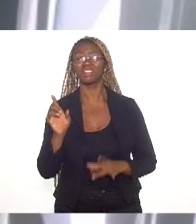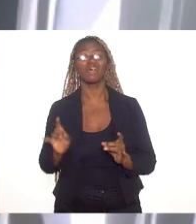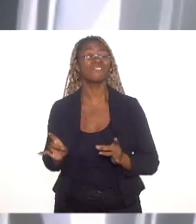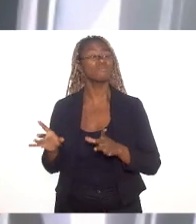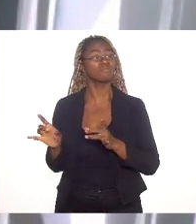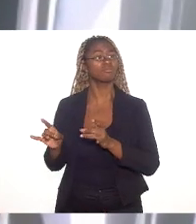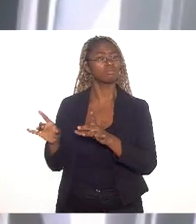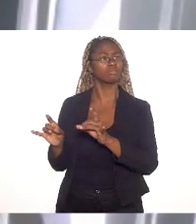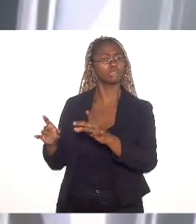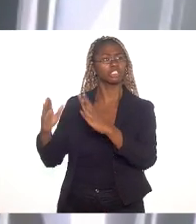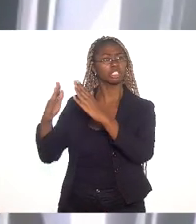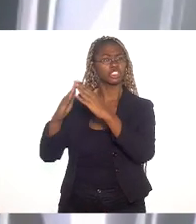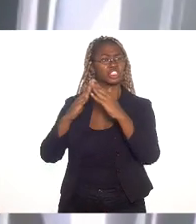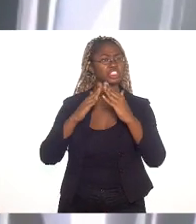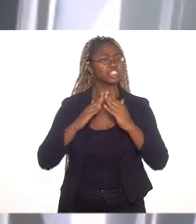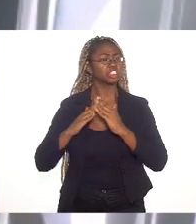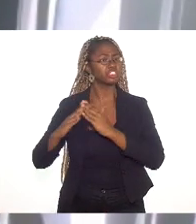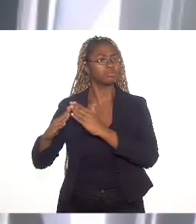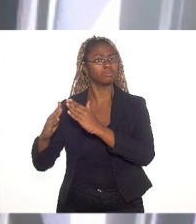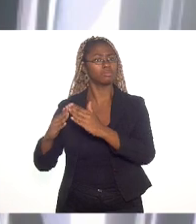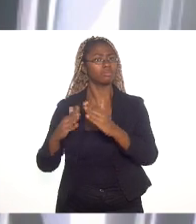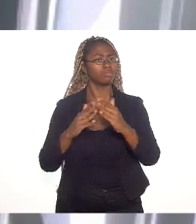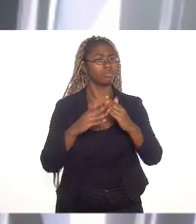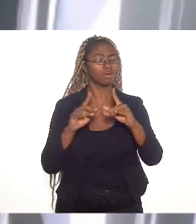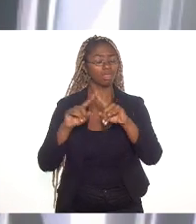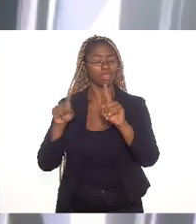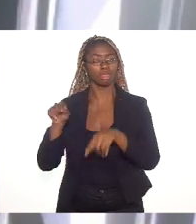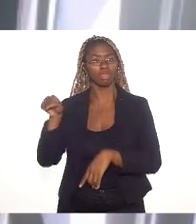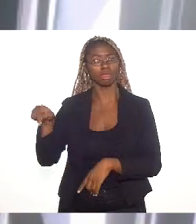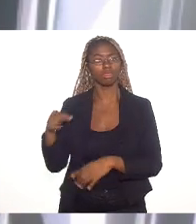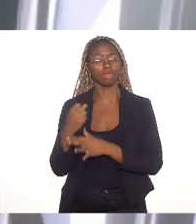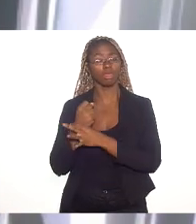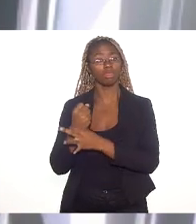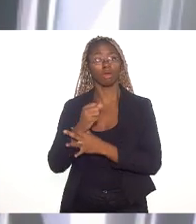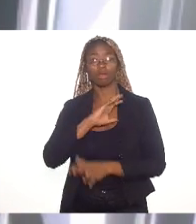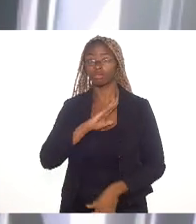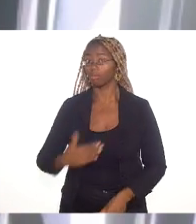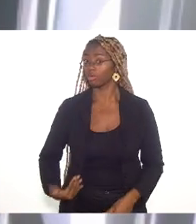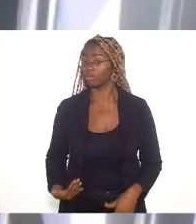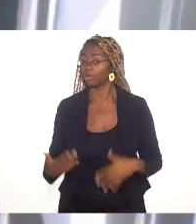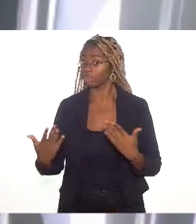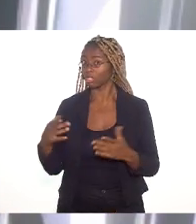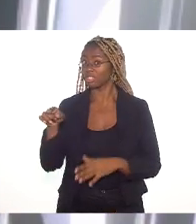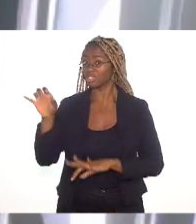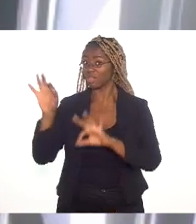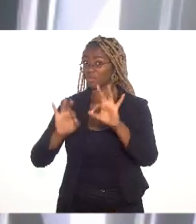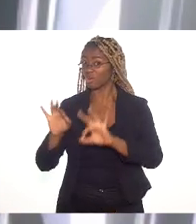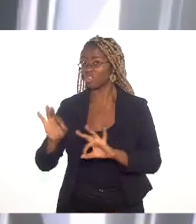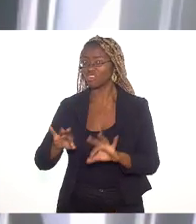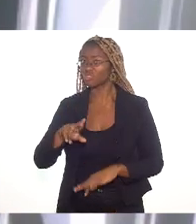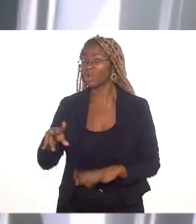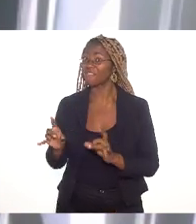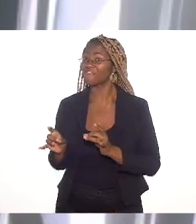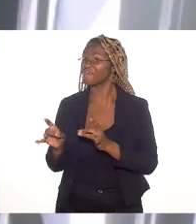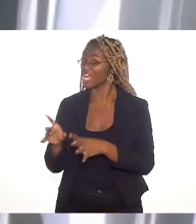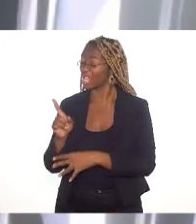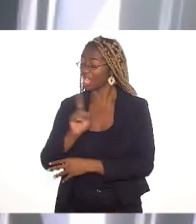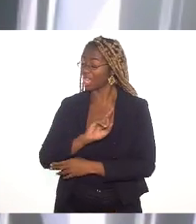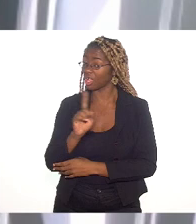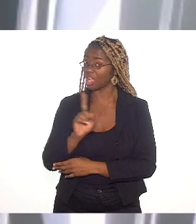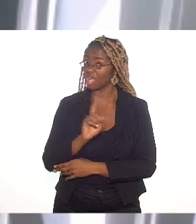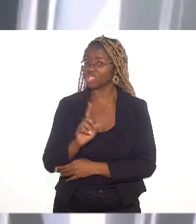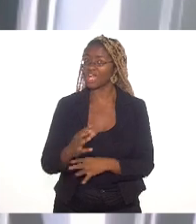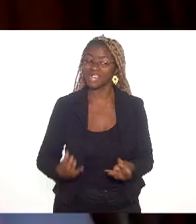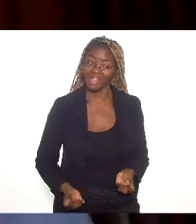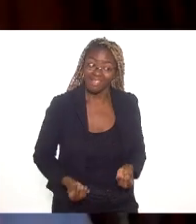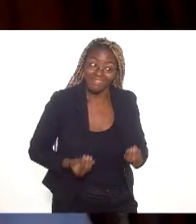de imóveis para servidores da segurança pública. Esse projeto, o foco dele não é venda, né? O foco dele é